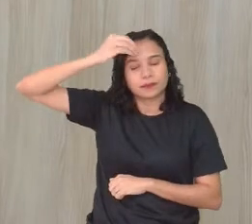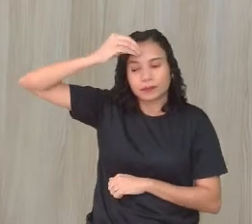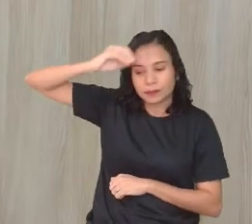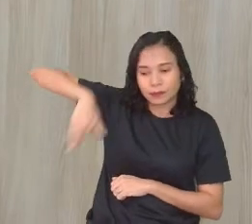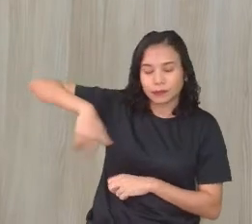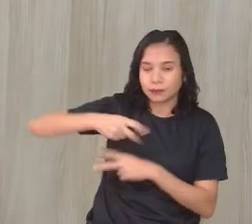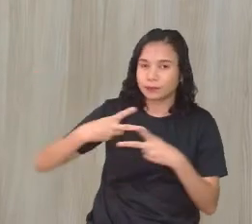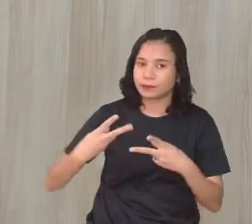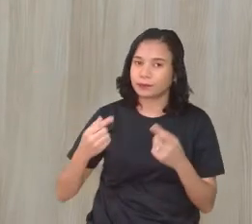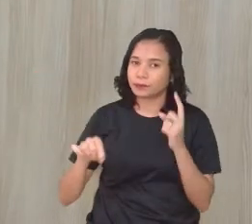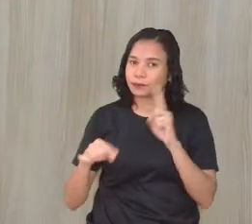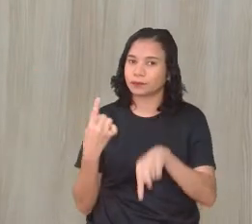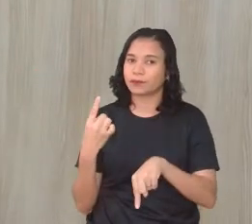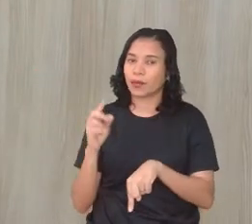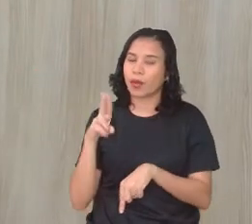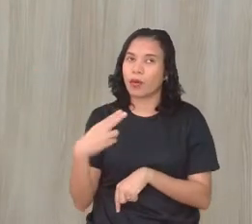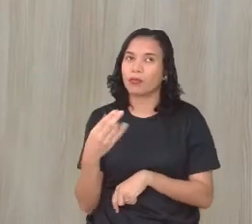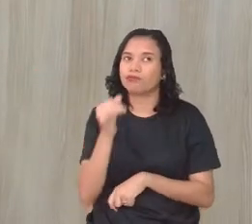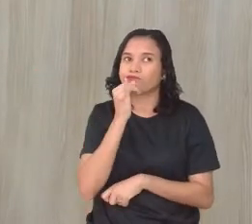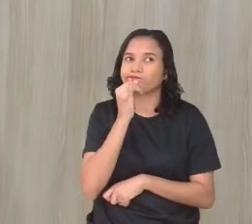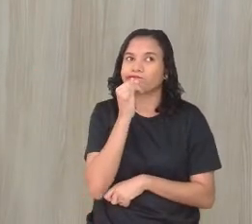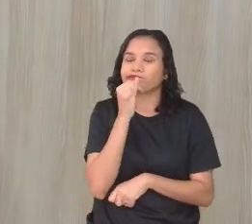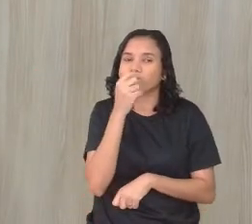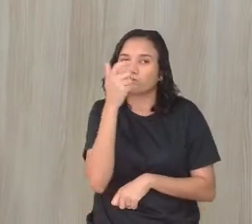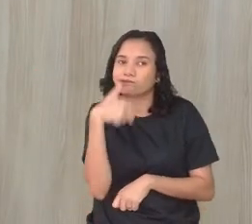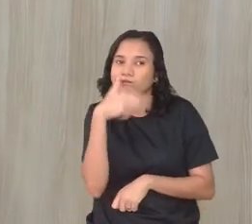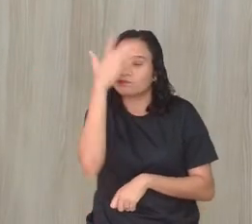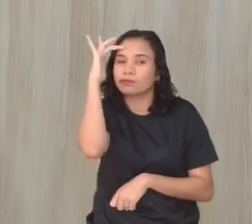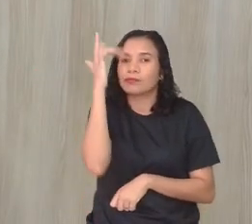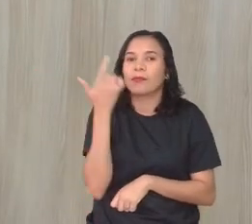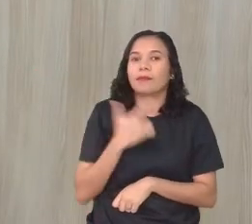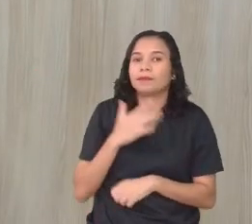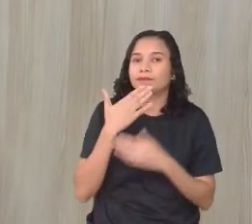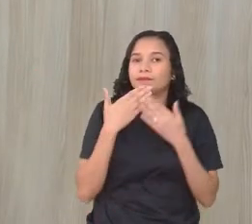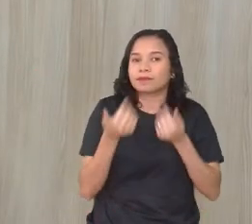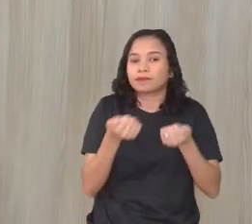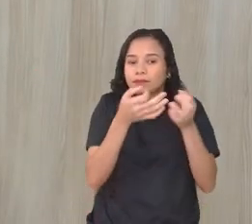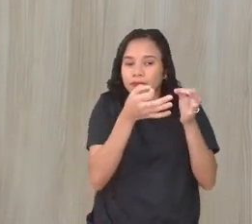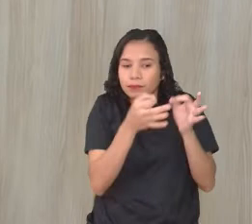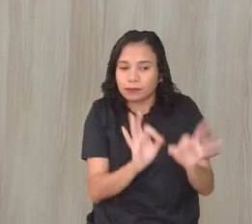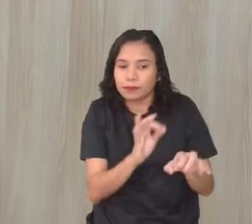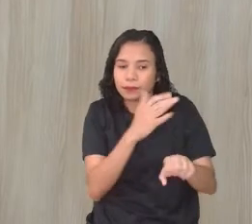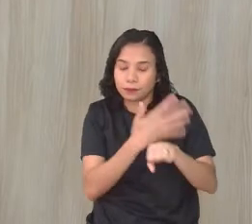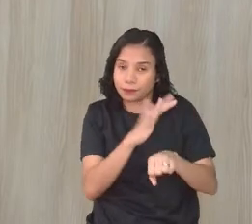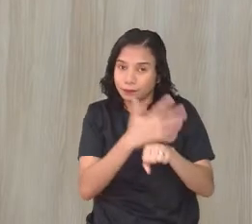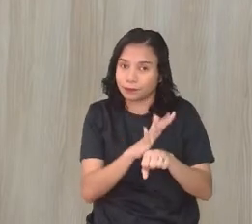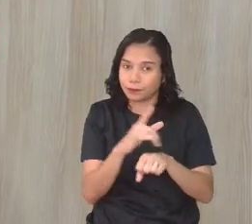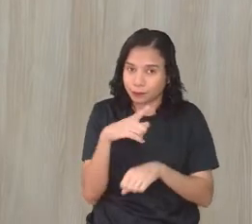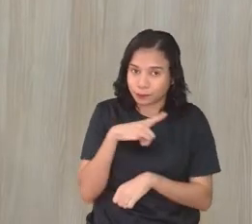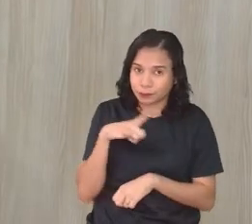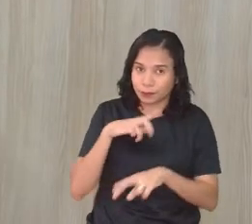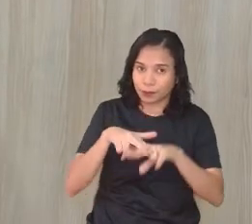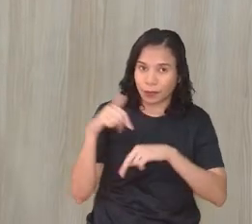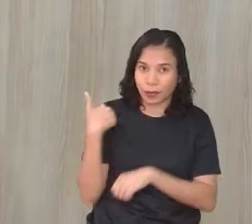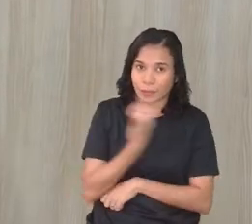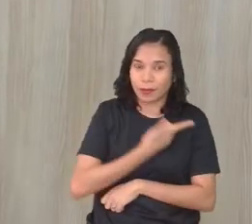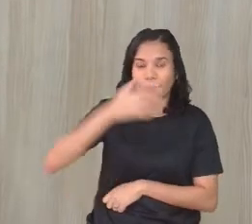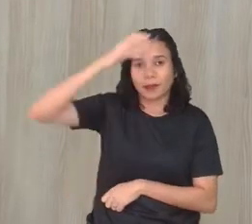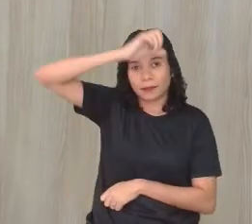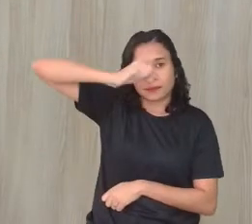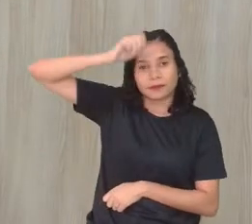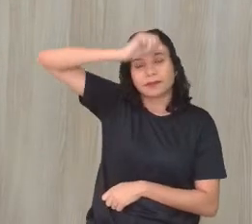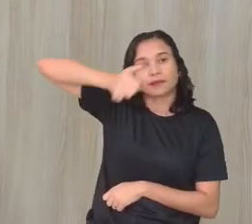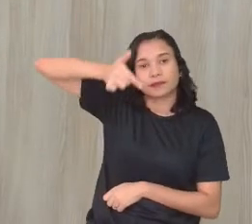aquilo que não nos faz bem, ou que, de repente, de alguma maneira, não está correto, não é? E aí a gente